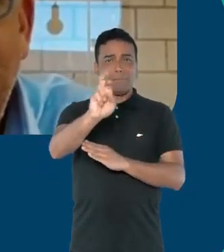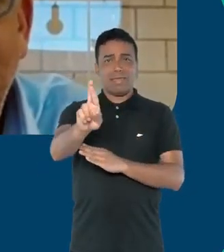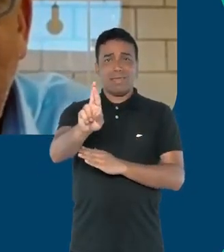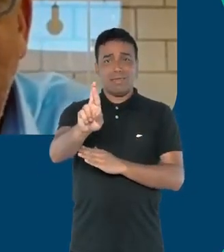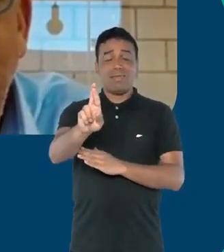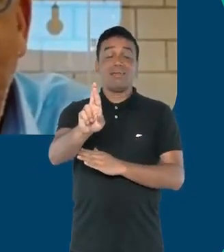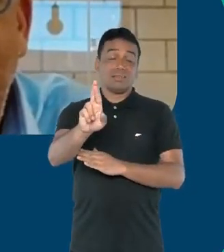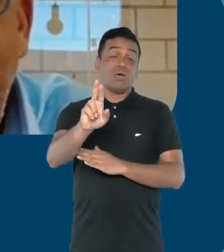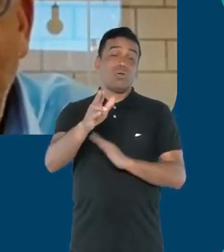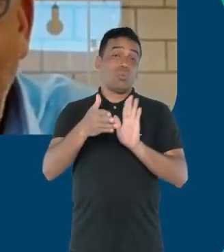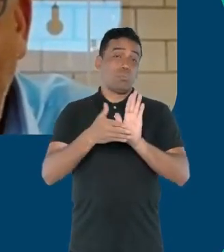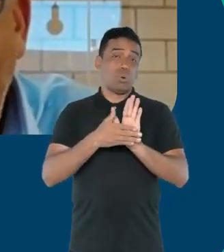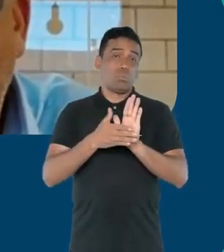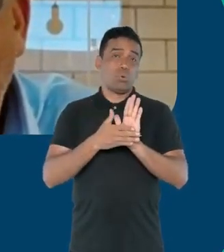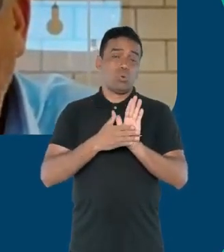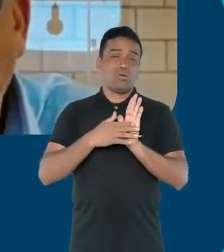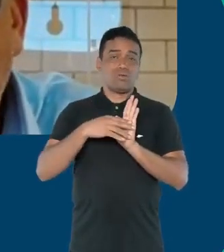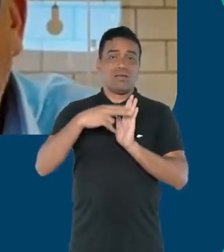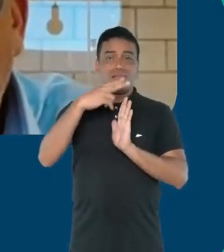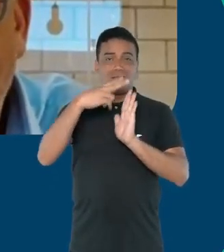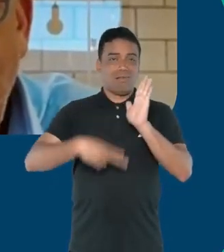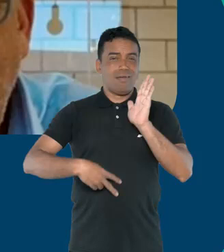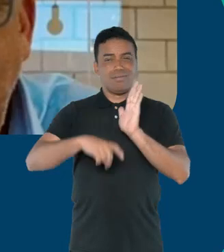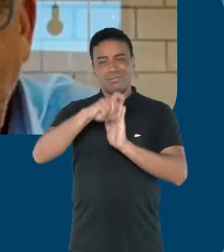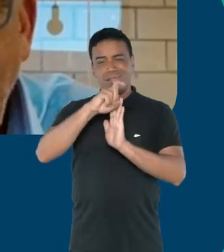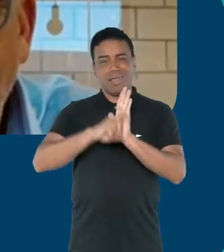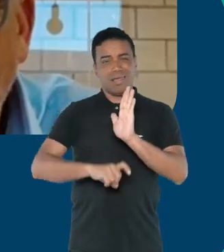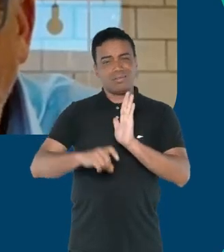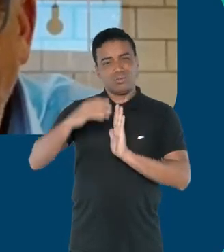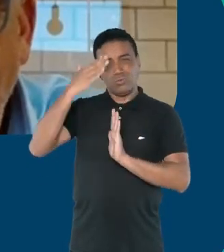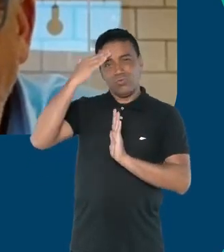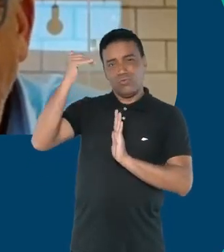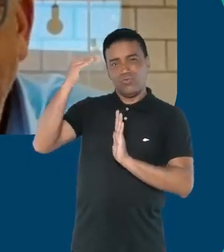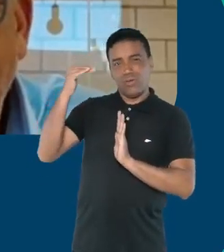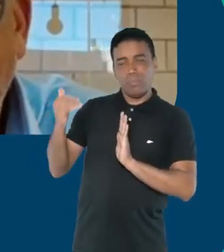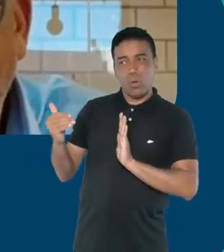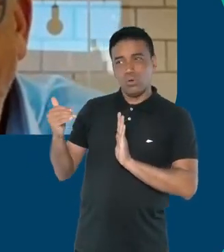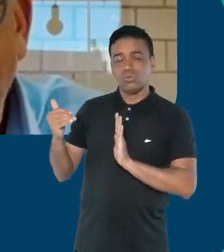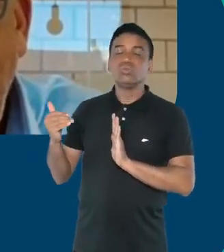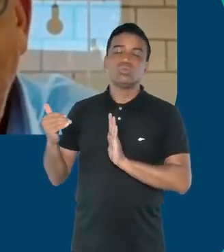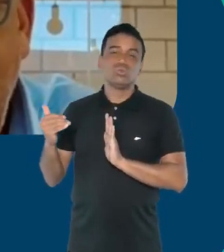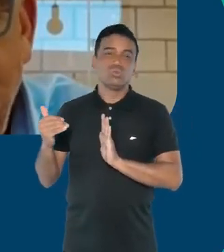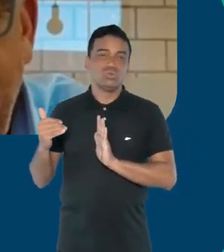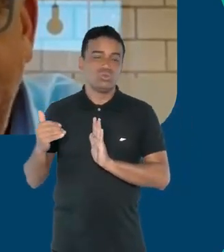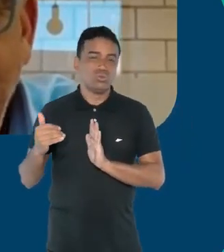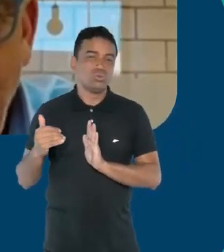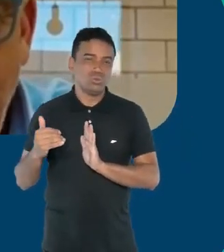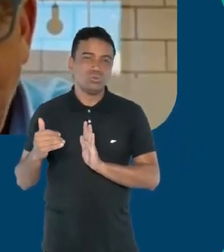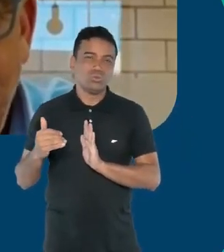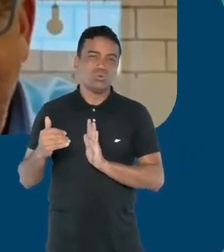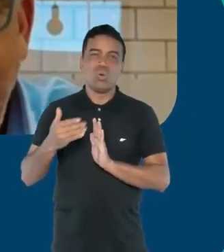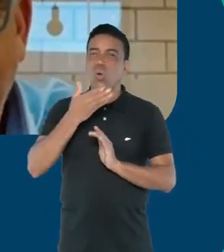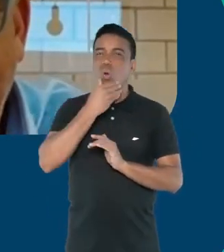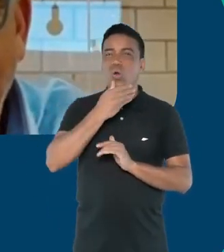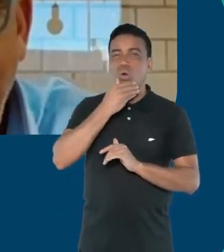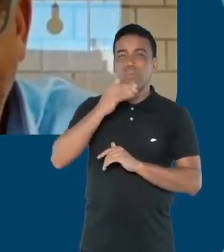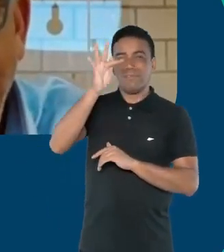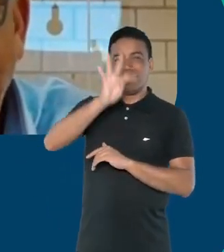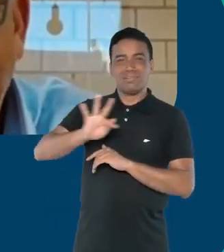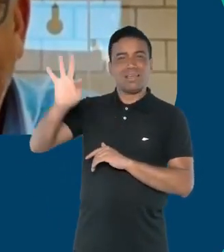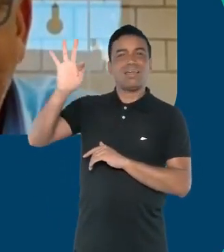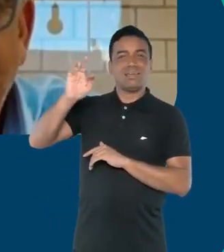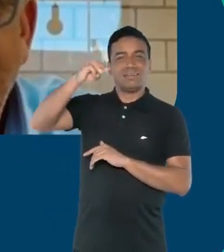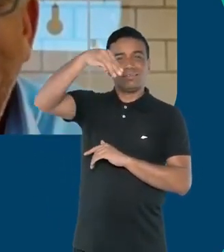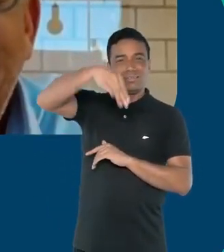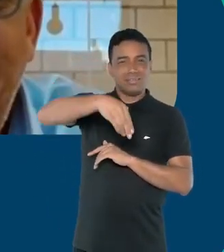a ler um texto muito famoso do Michel de Montaigne, né, o francês, o criador,